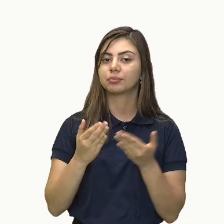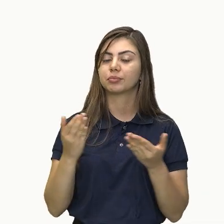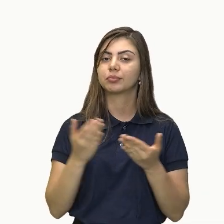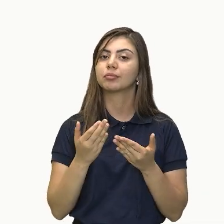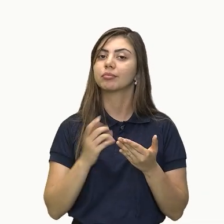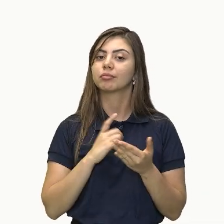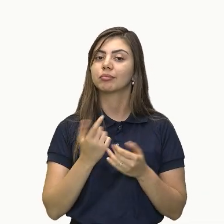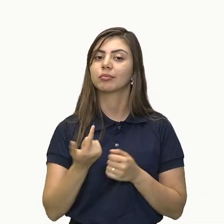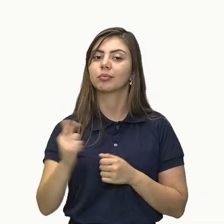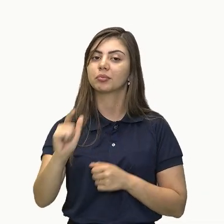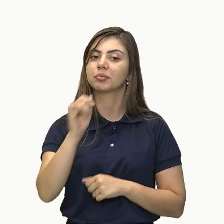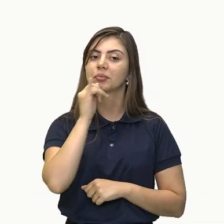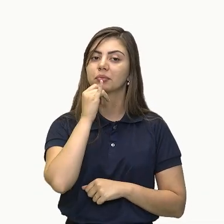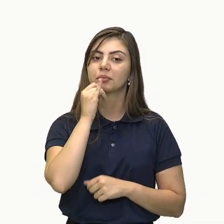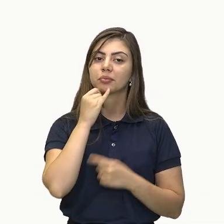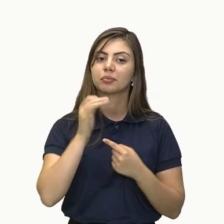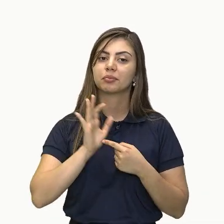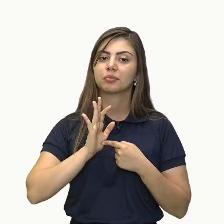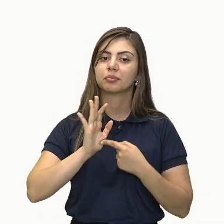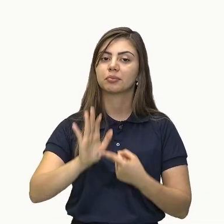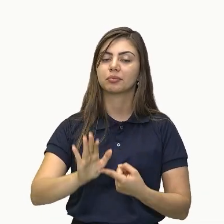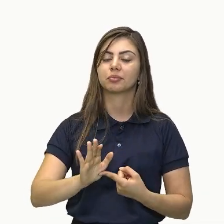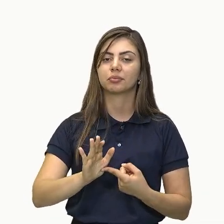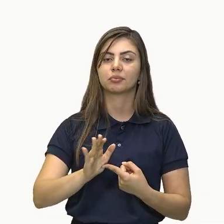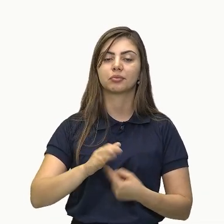exemplos dessas